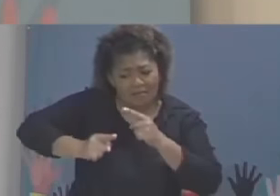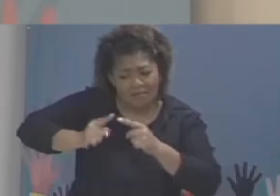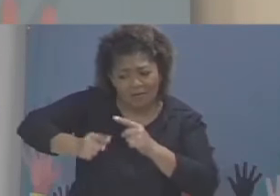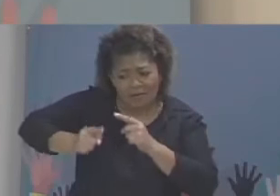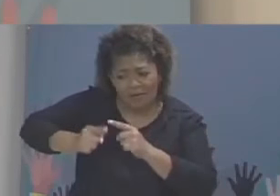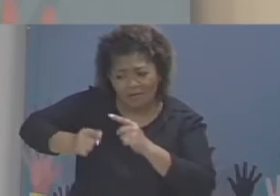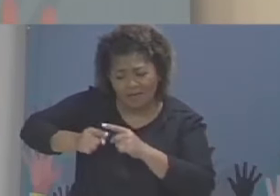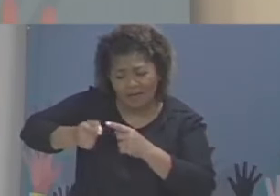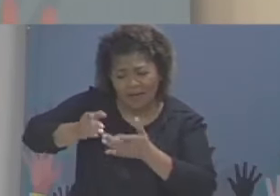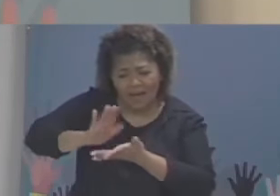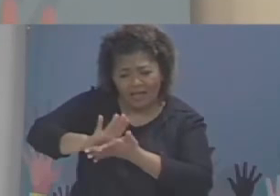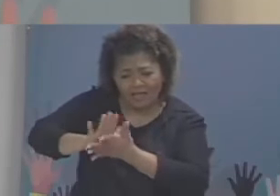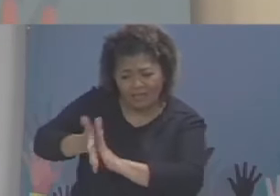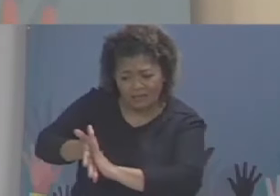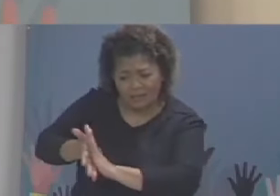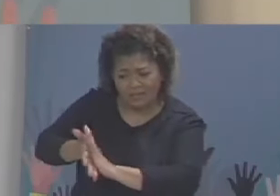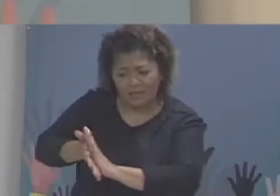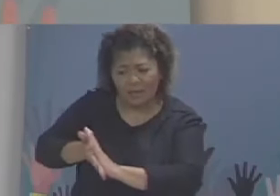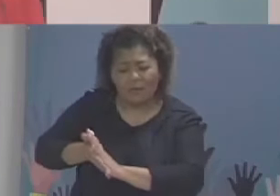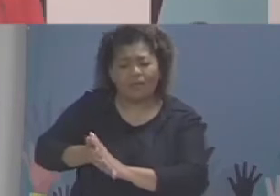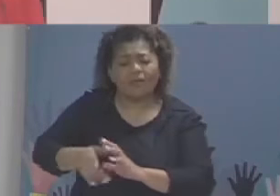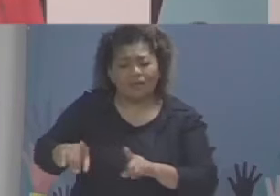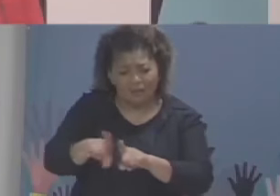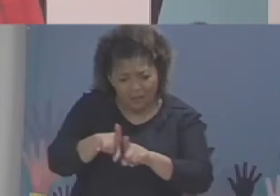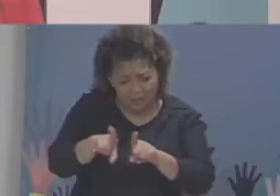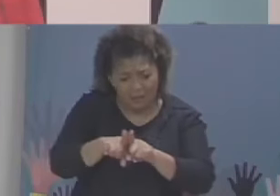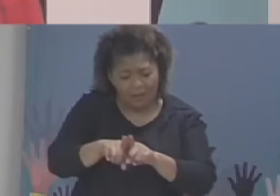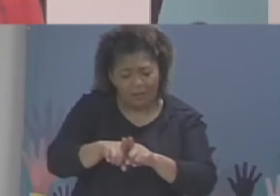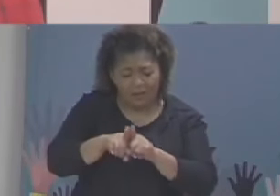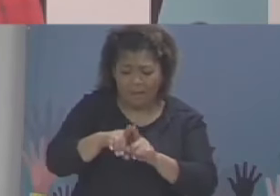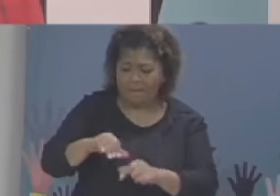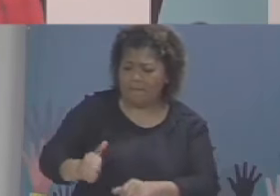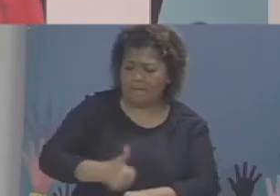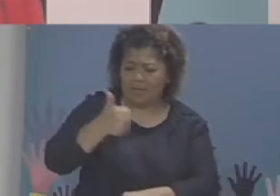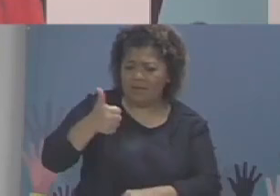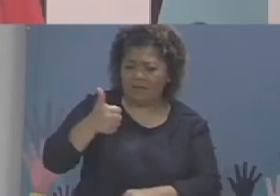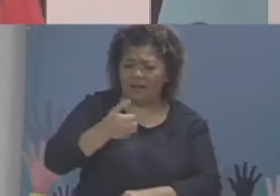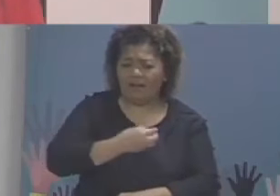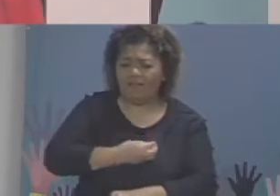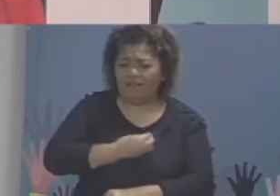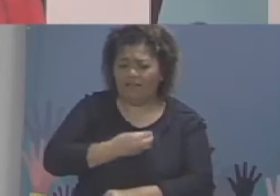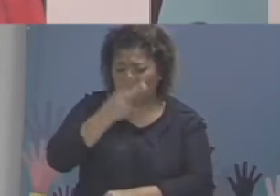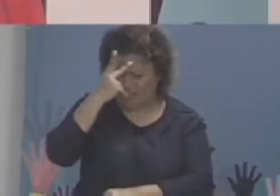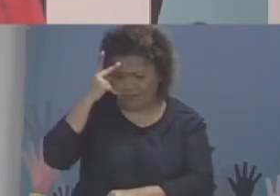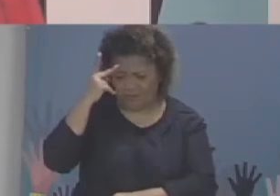melhorar a vida das pessoas. Direito humano não é fim. Direito humano é processo, é meio.